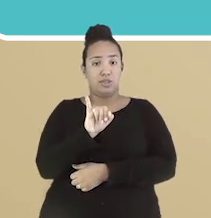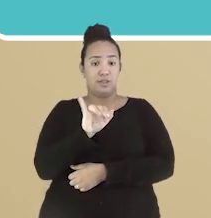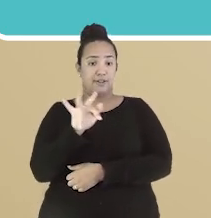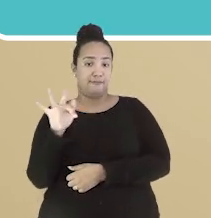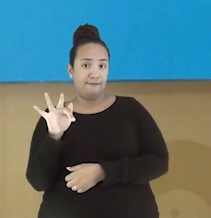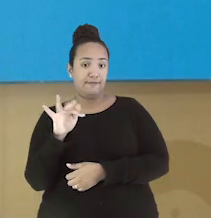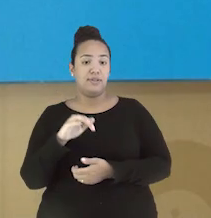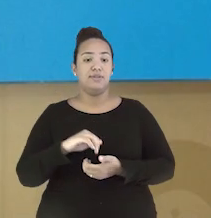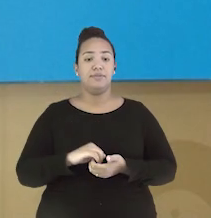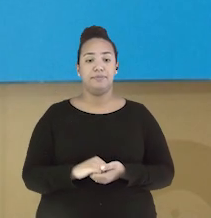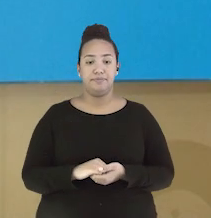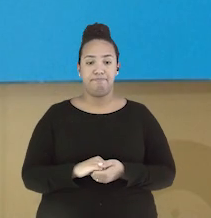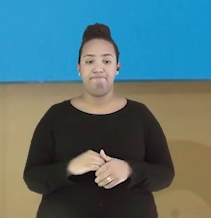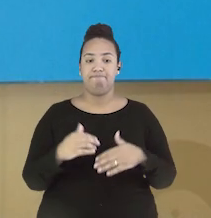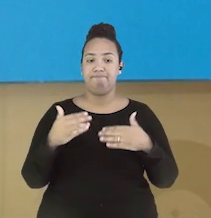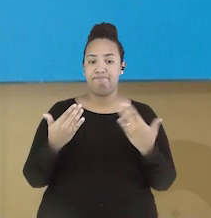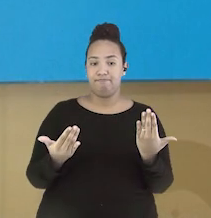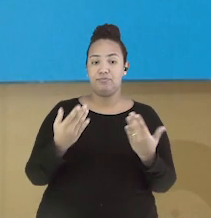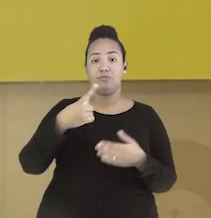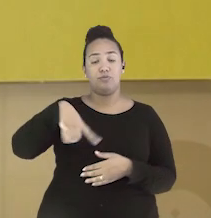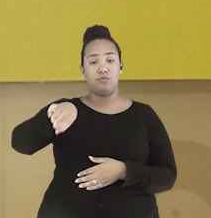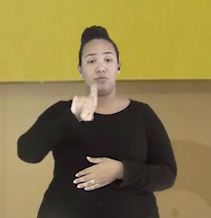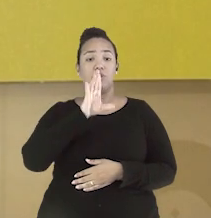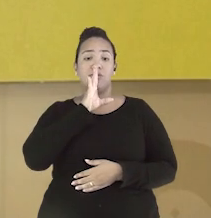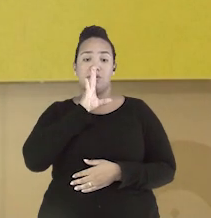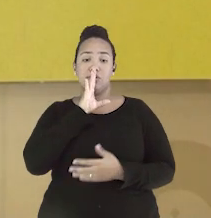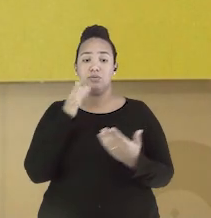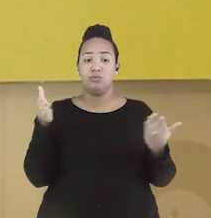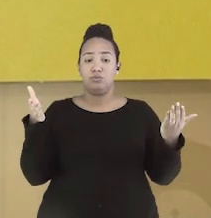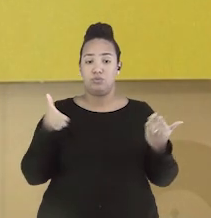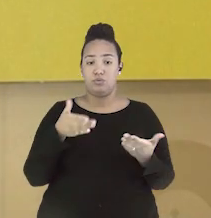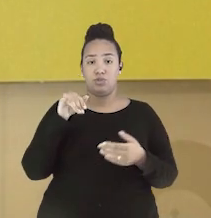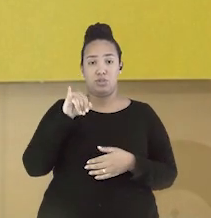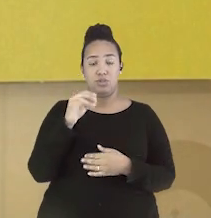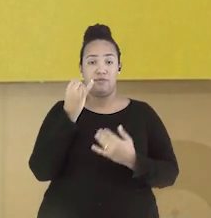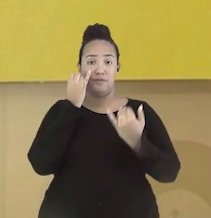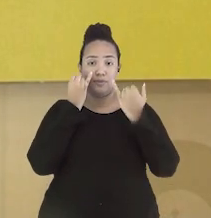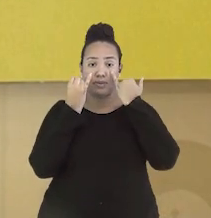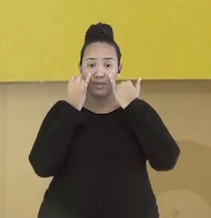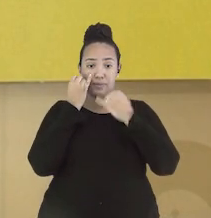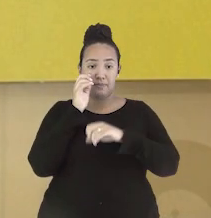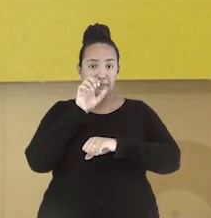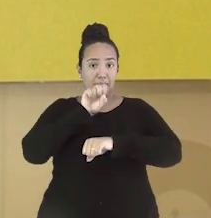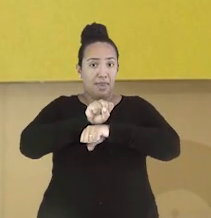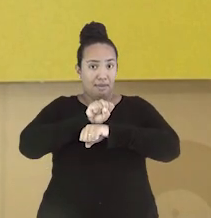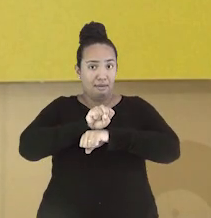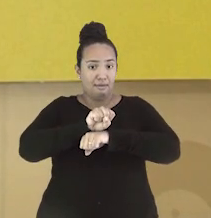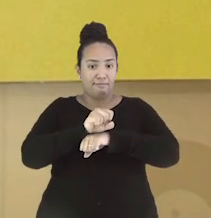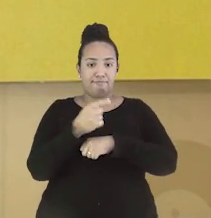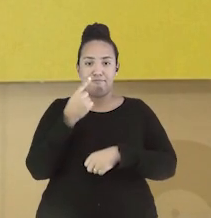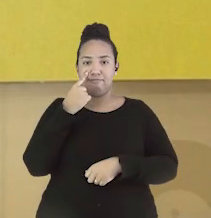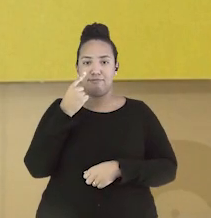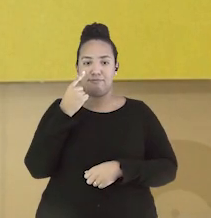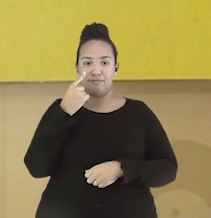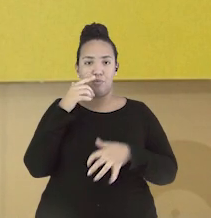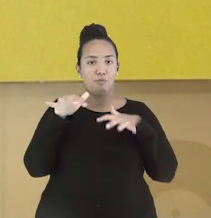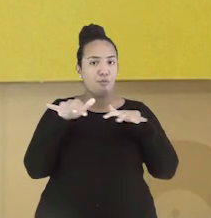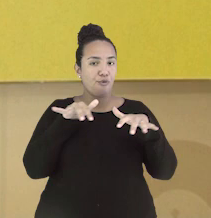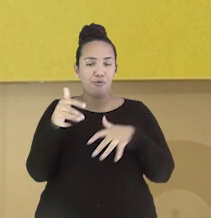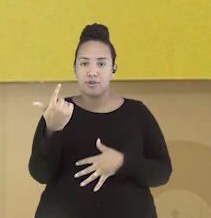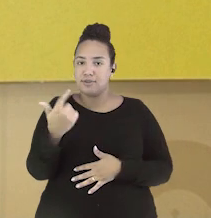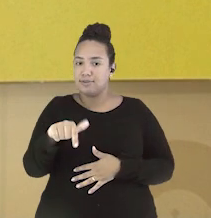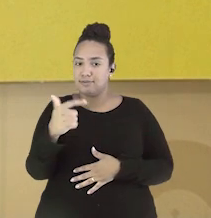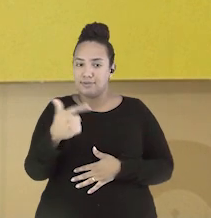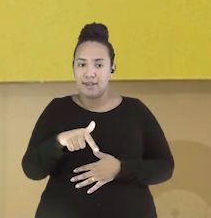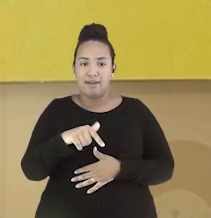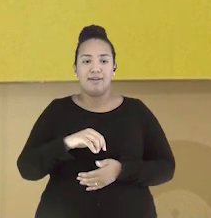GIF. O material que acabamos de conhecer é o infográfico estático. Perceba que não há nenhuma